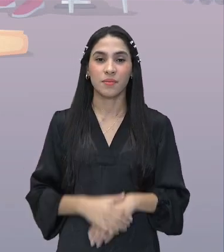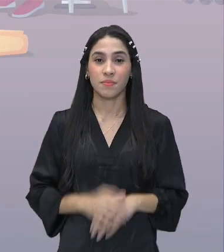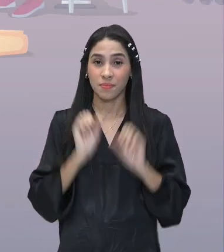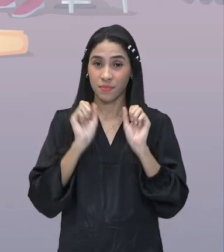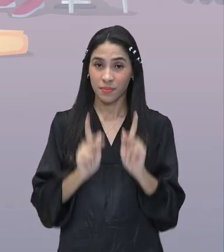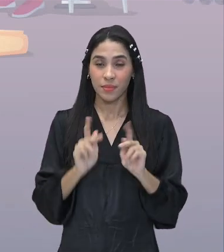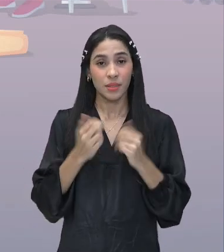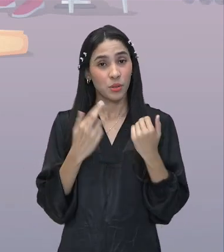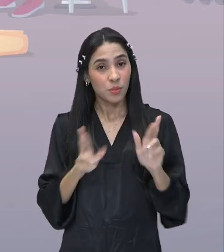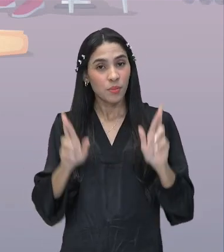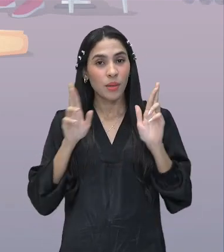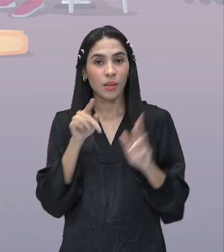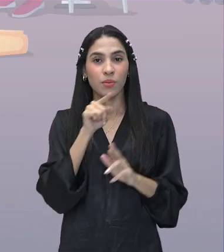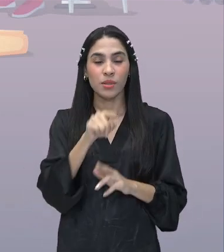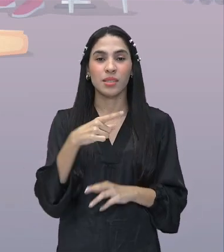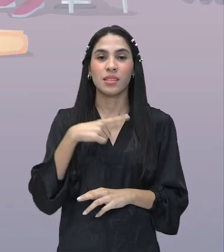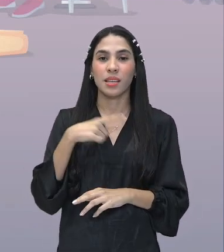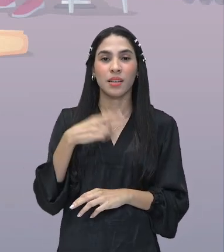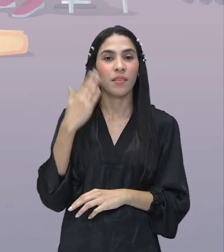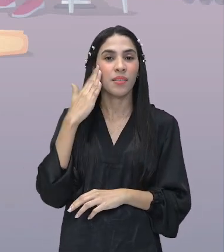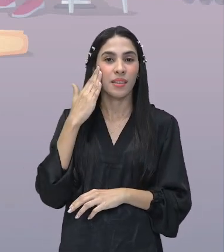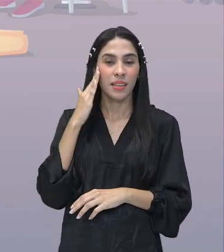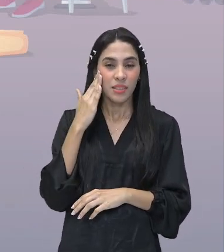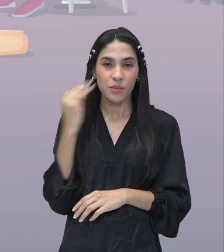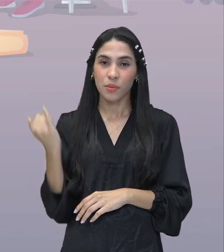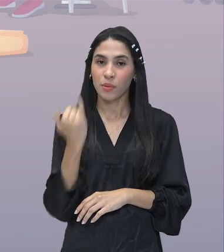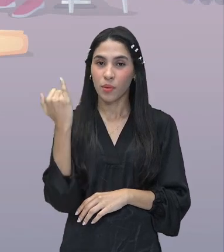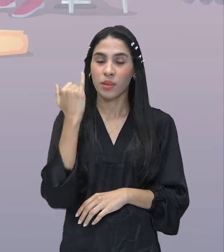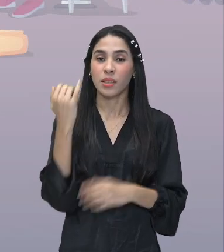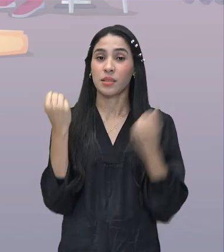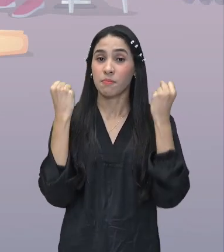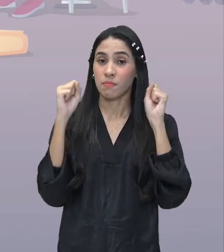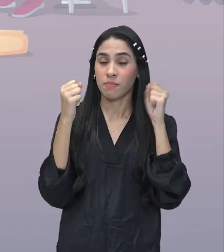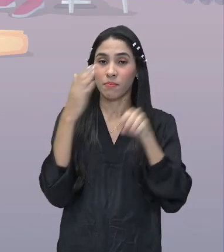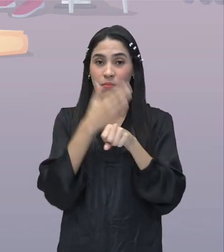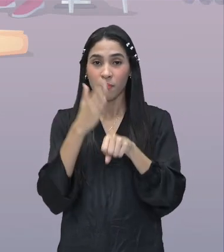certo? Então, espero que vocês tenham entendido, né, a importância da atividade